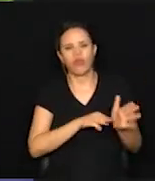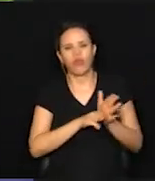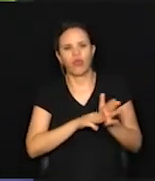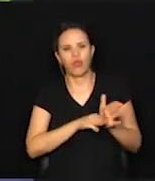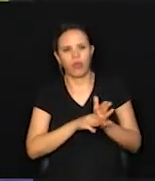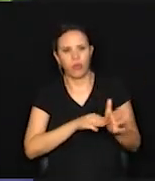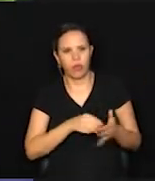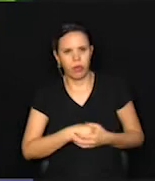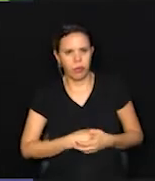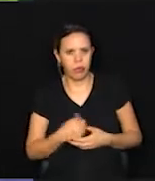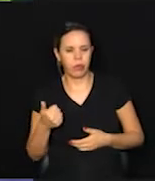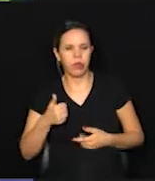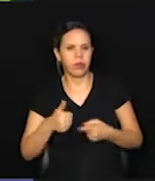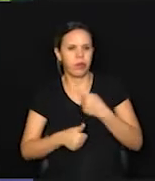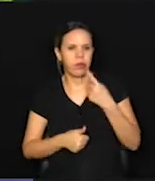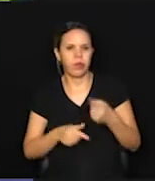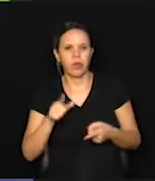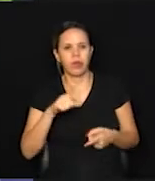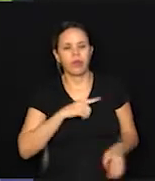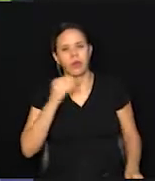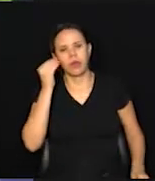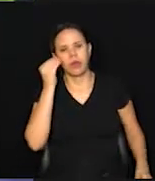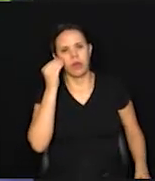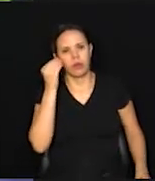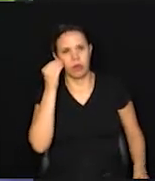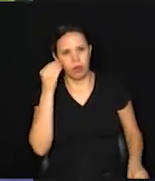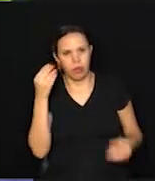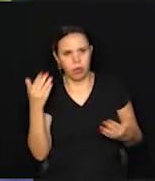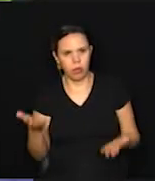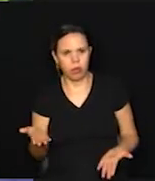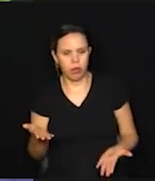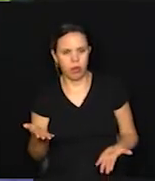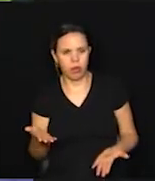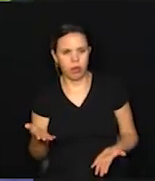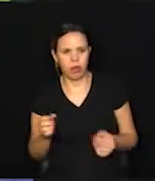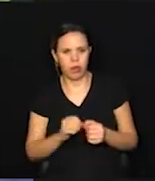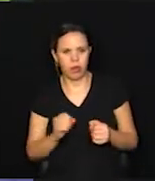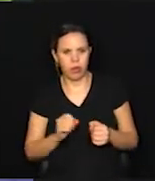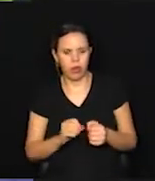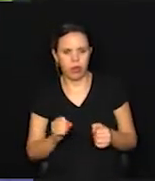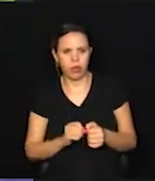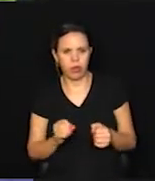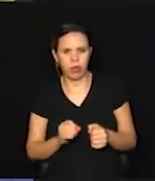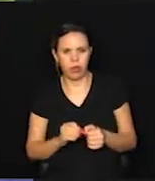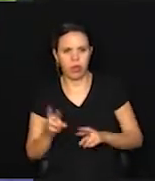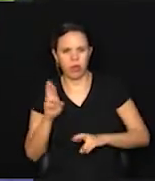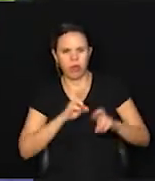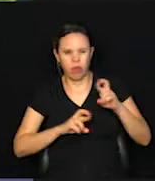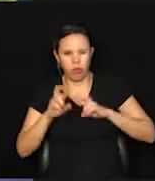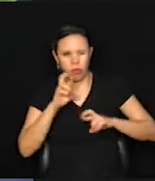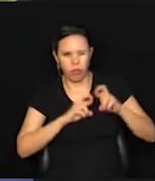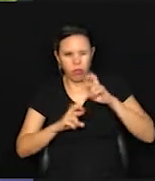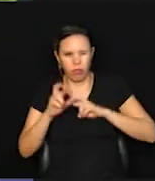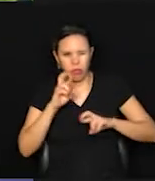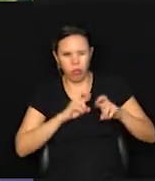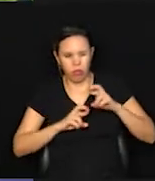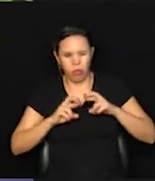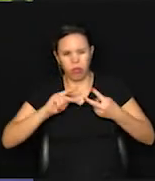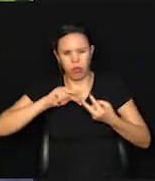do princípio, primeiro, de que você vai ter testes pré-clínicos, que são testes que são feitos em laboratório, em culturas de